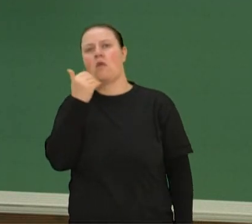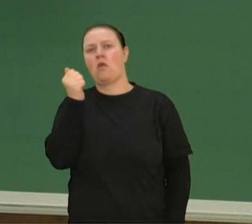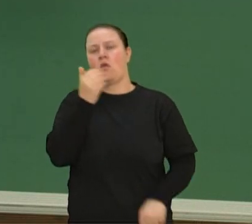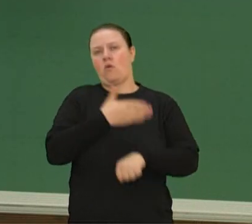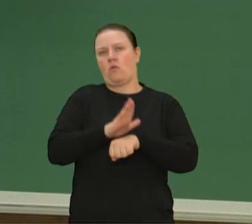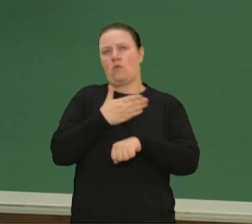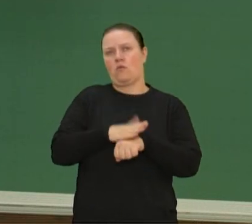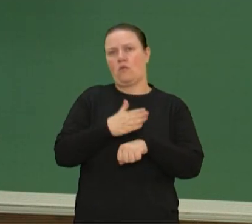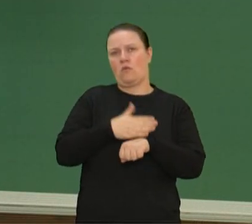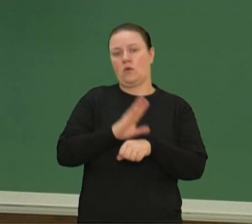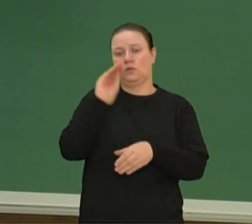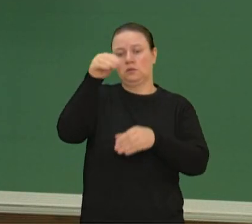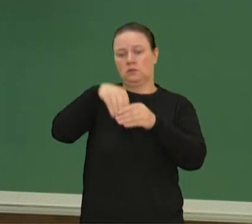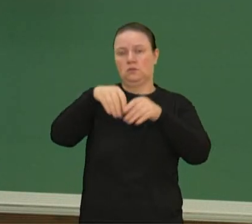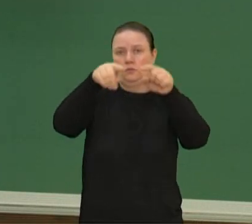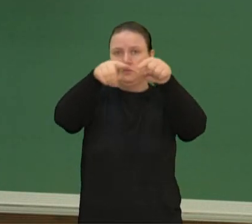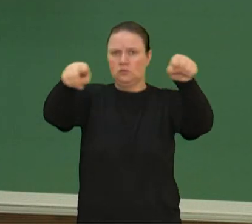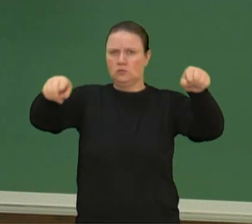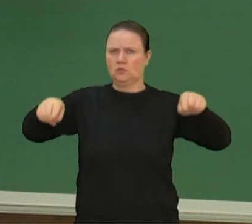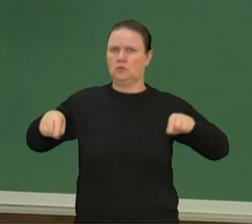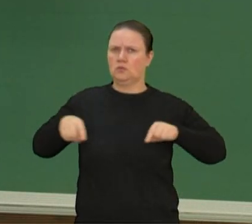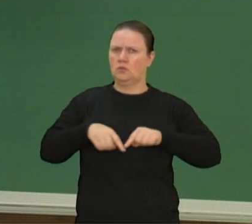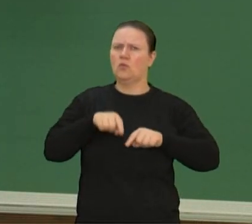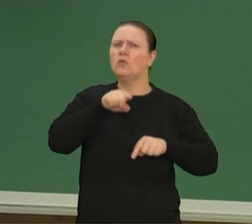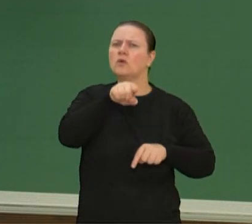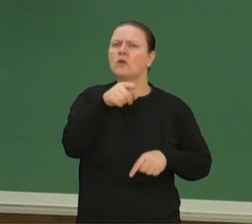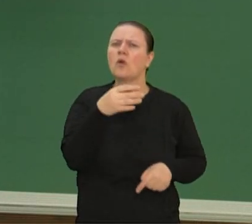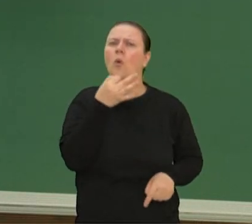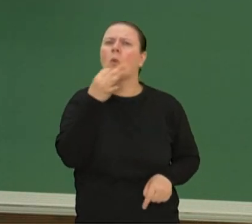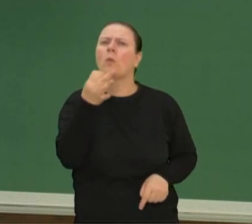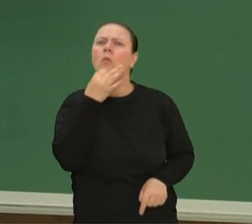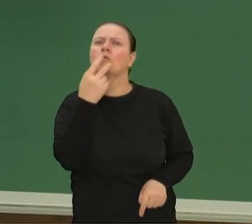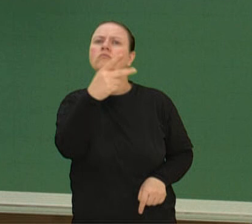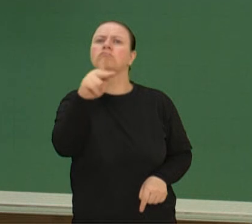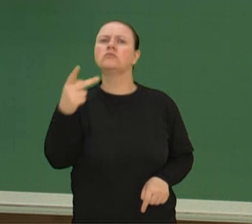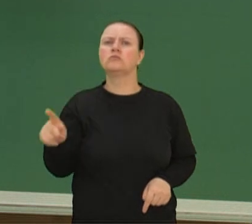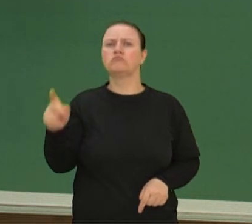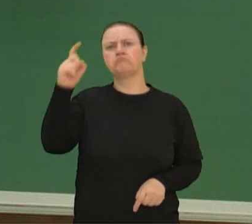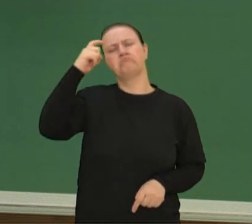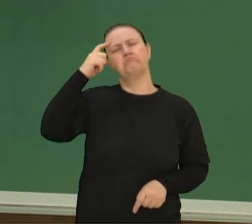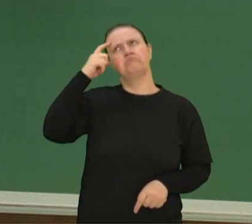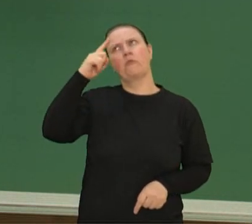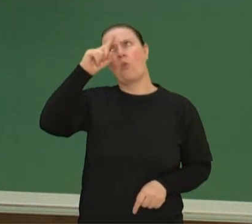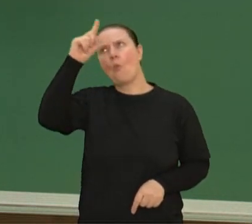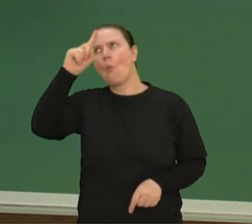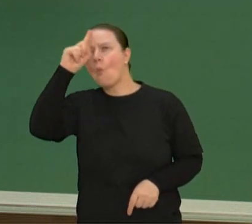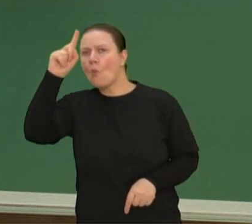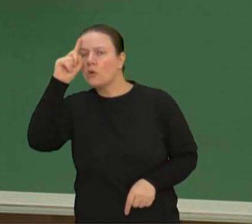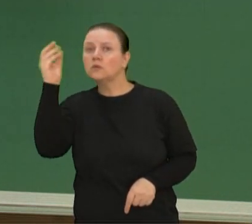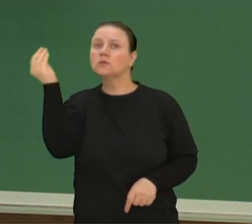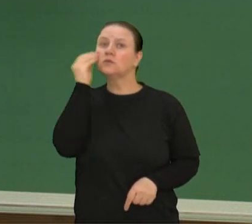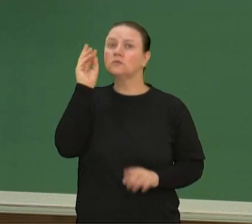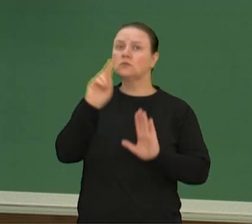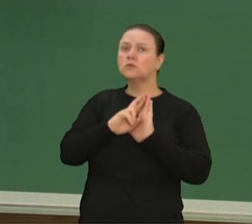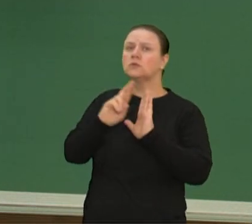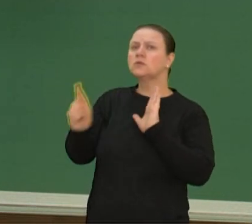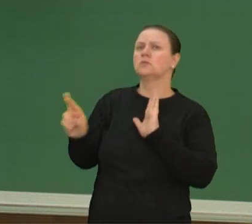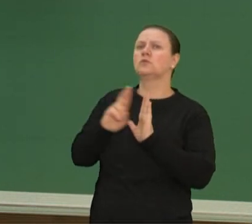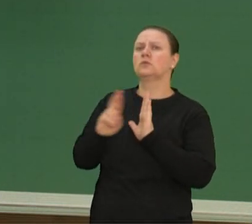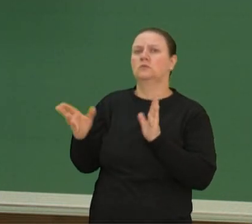academia? Então o que você acha? Qual é a compreensão que você tem? Qual é a ideia que você tem quando você tenta responder essa